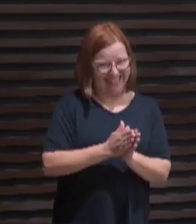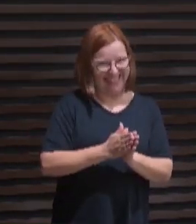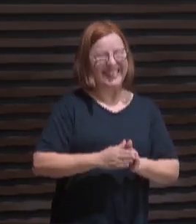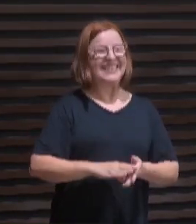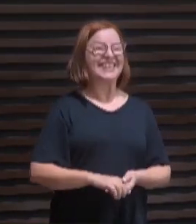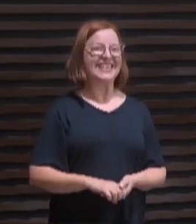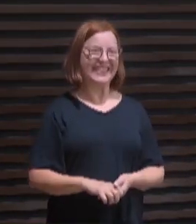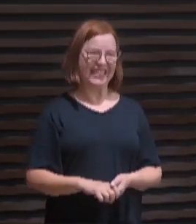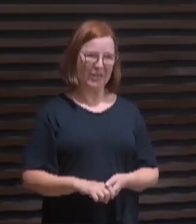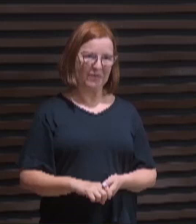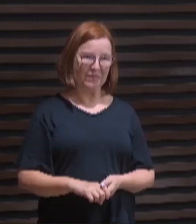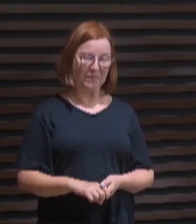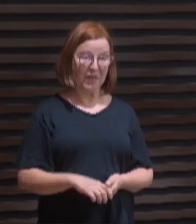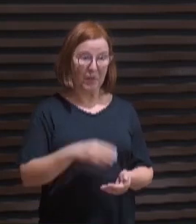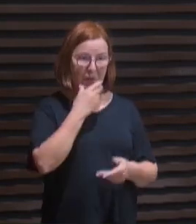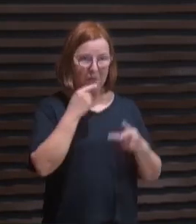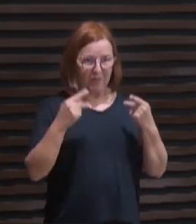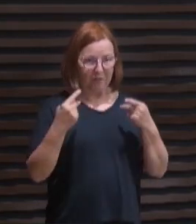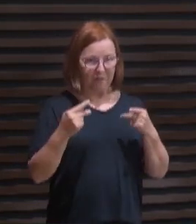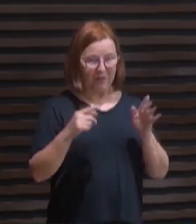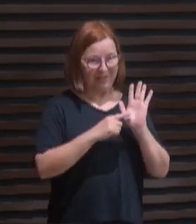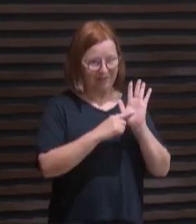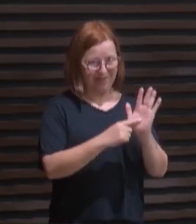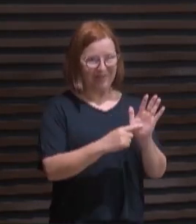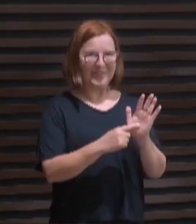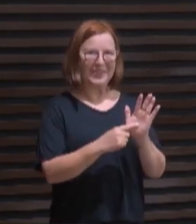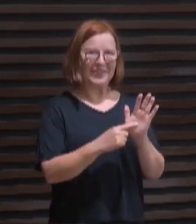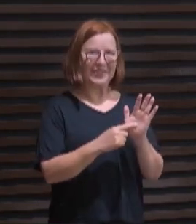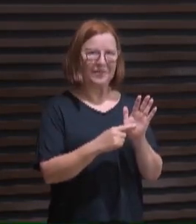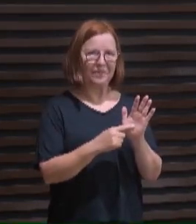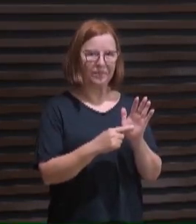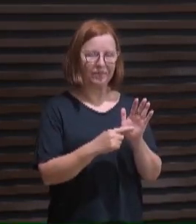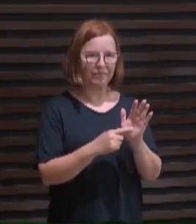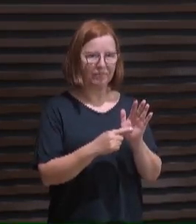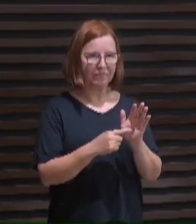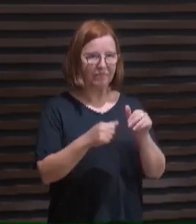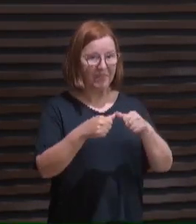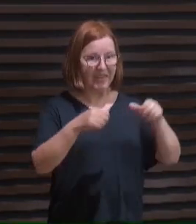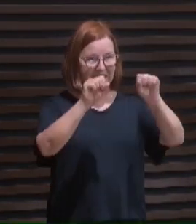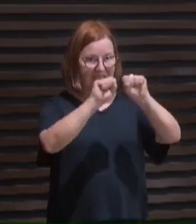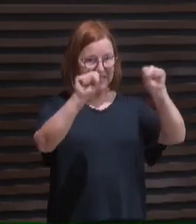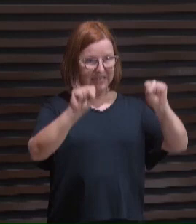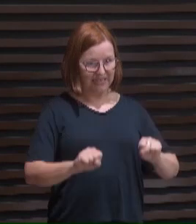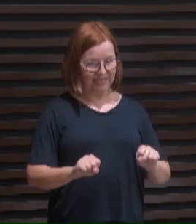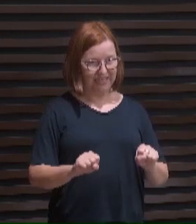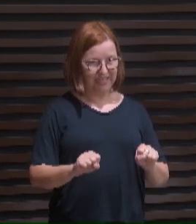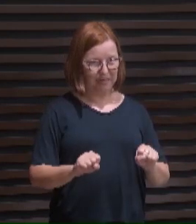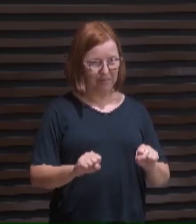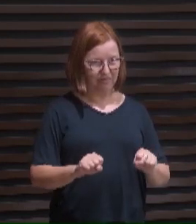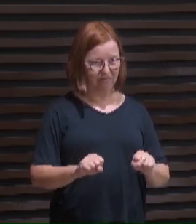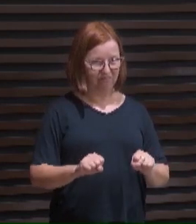a descrição do profeta, mostrando que esse sistema, ele está